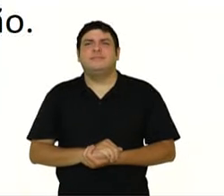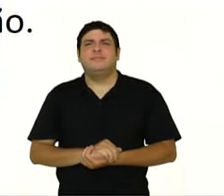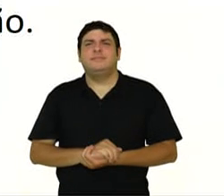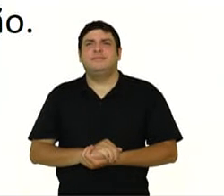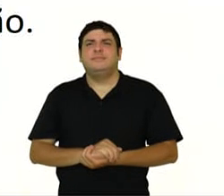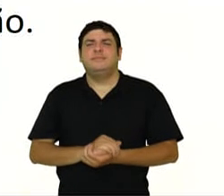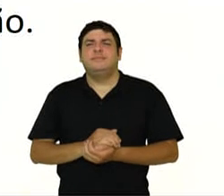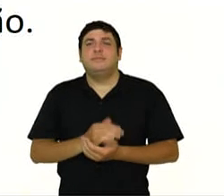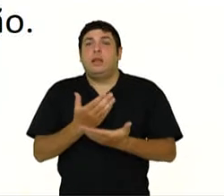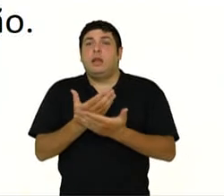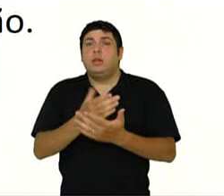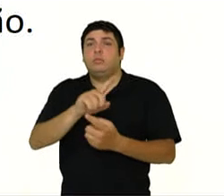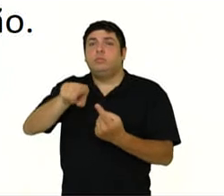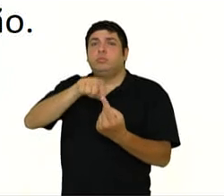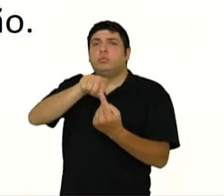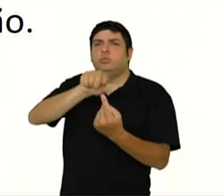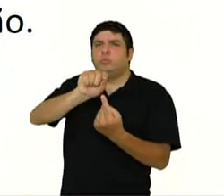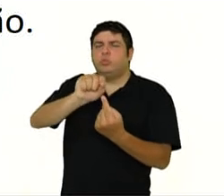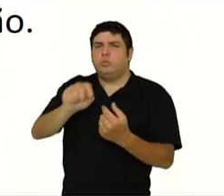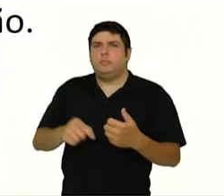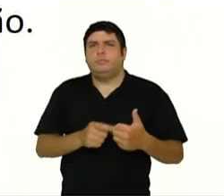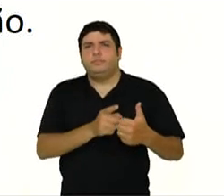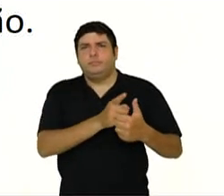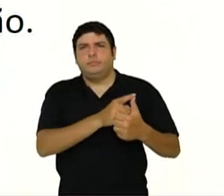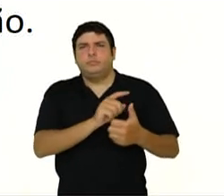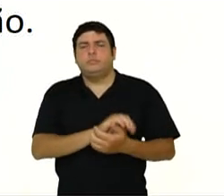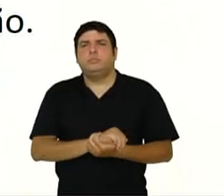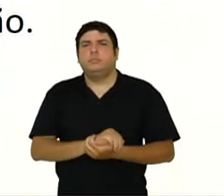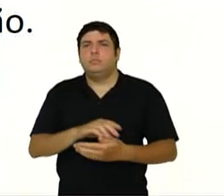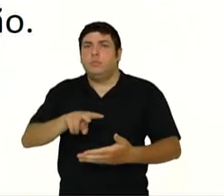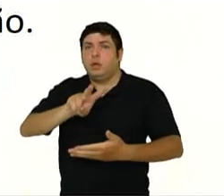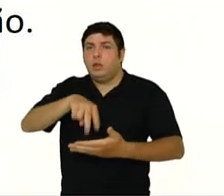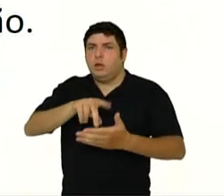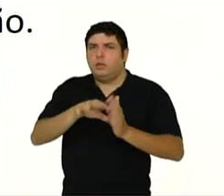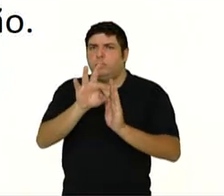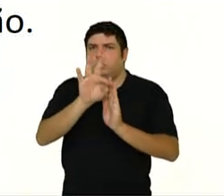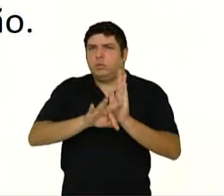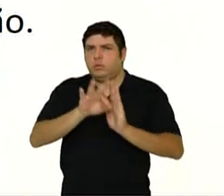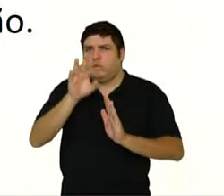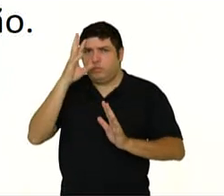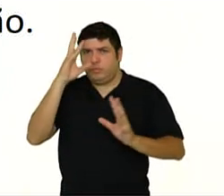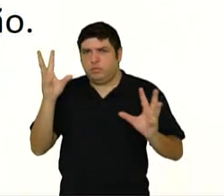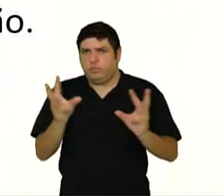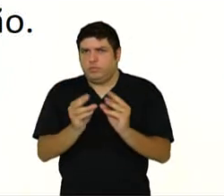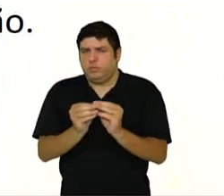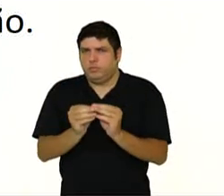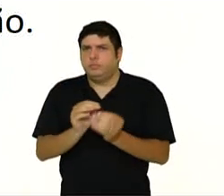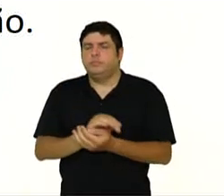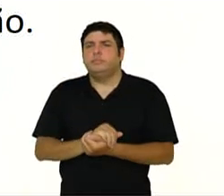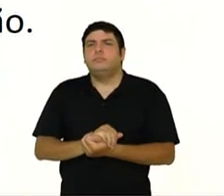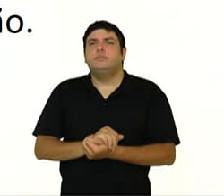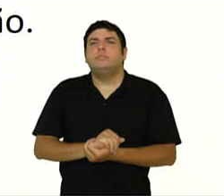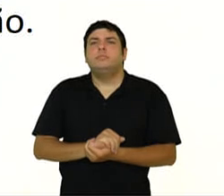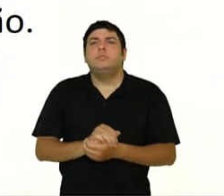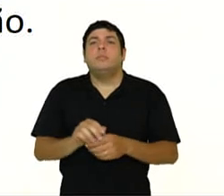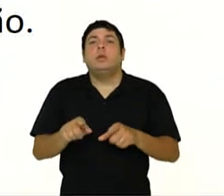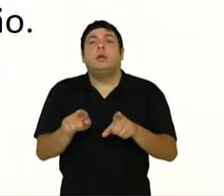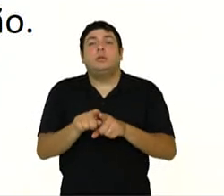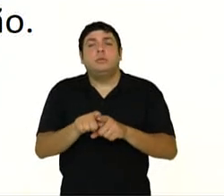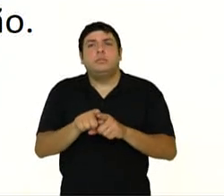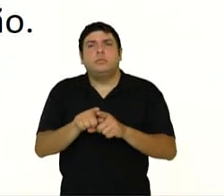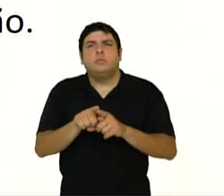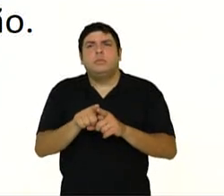Os objetivos da nossa aula de hoje são, nós vamos ler textos compreensivamente, já vamos ver que tipo de texto. Nós vamos